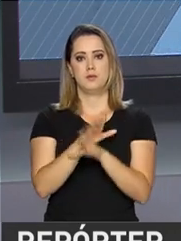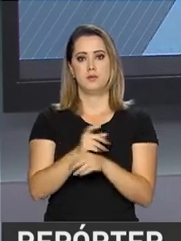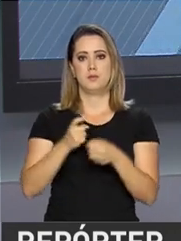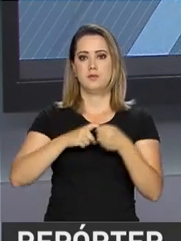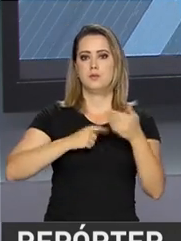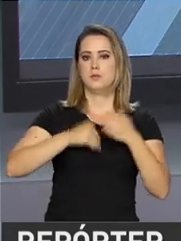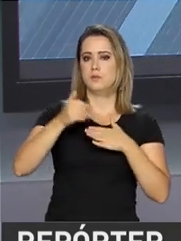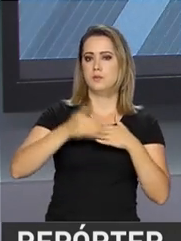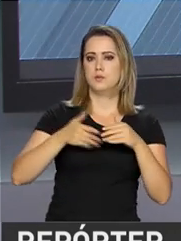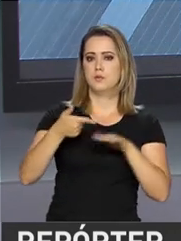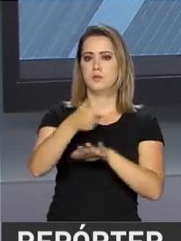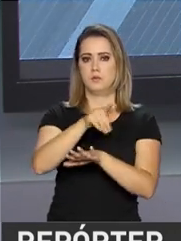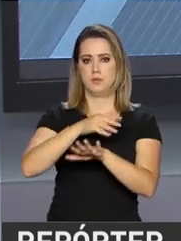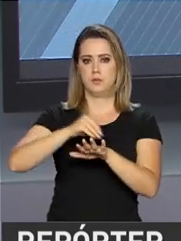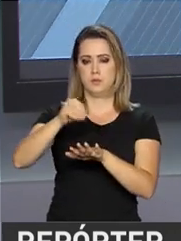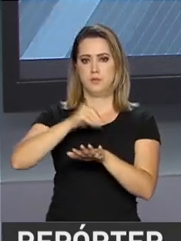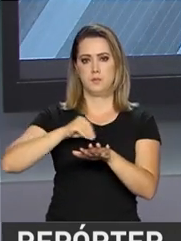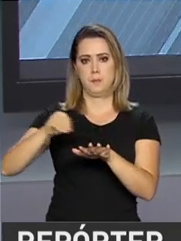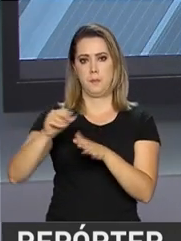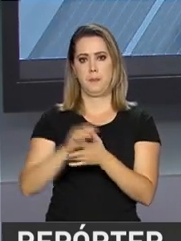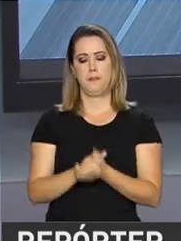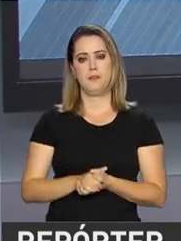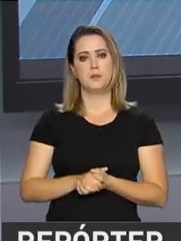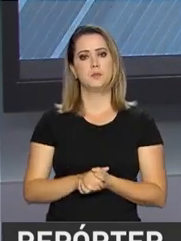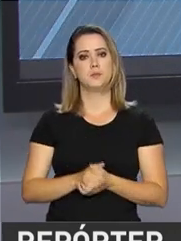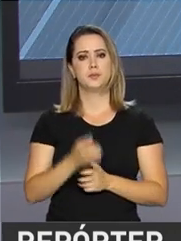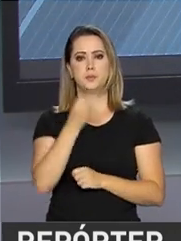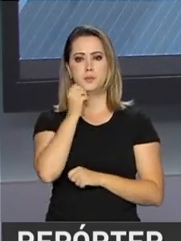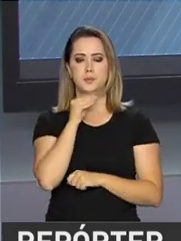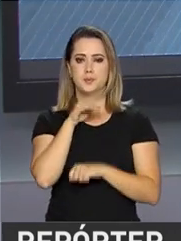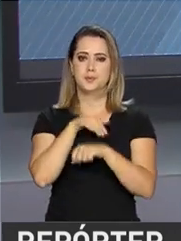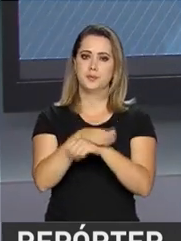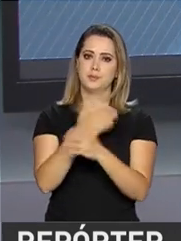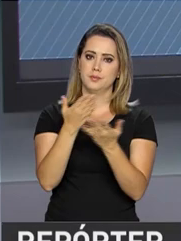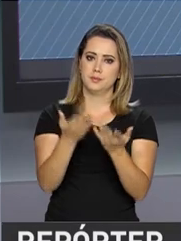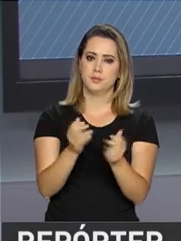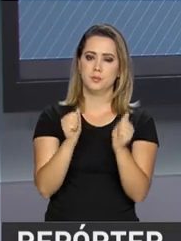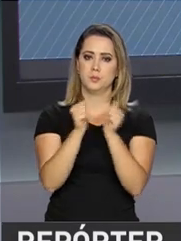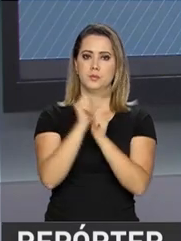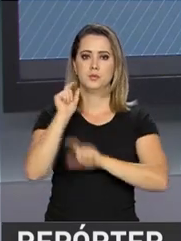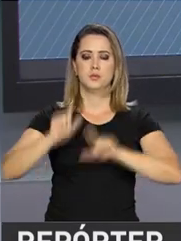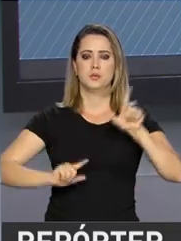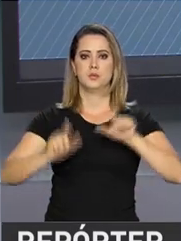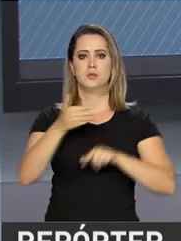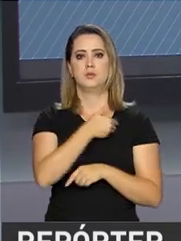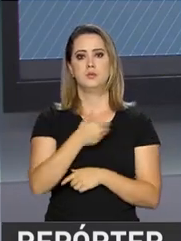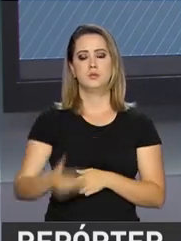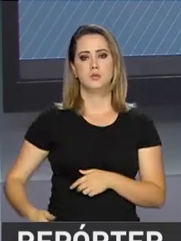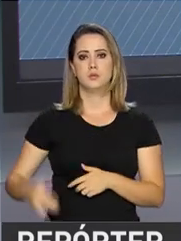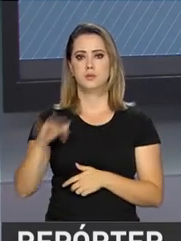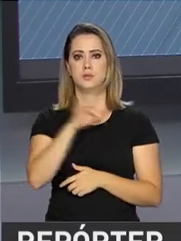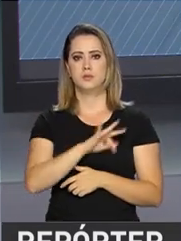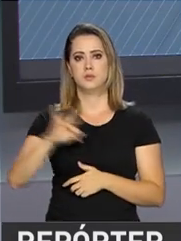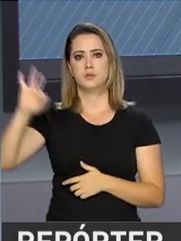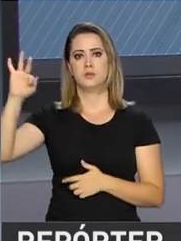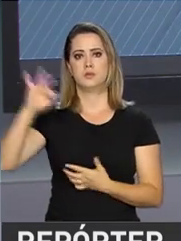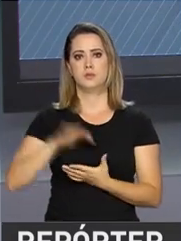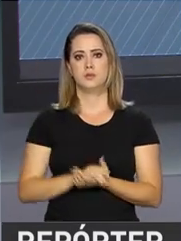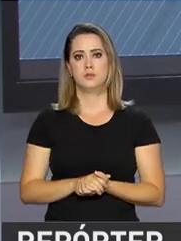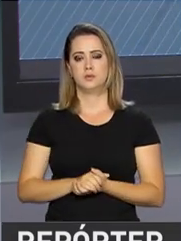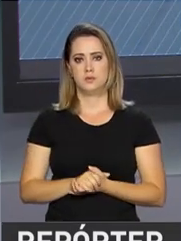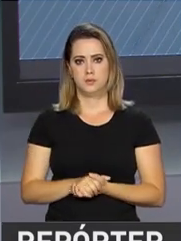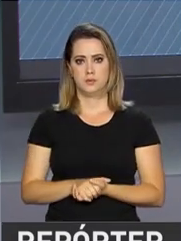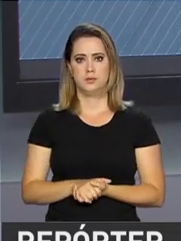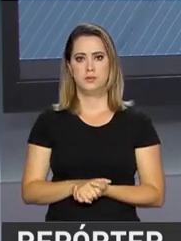por aqui voltamos a qualquer momento com outras informações uma boa noite pra você continue com a gente na nbr a tv do governo